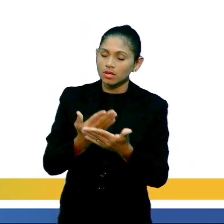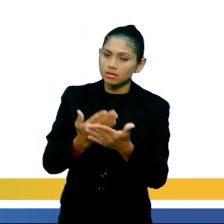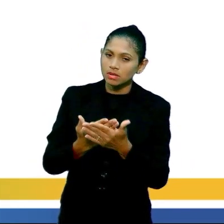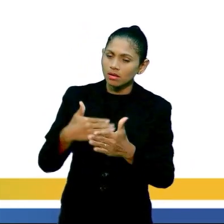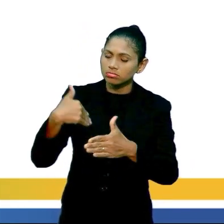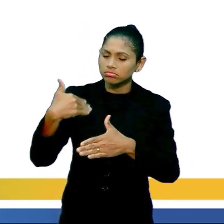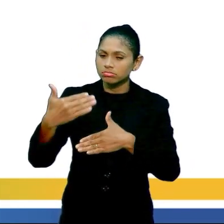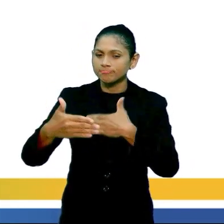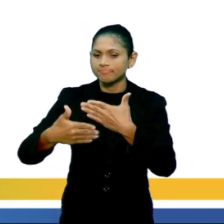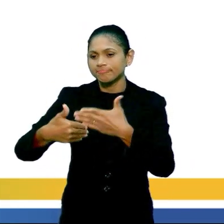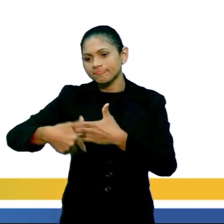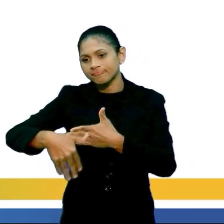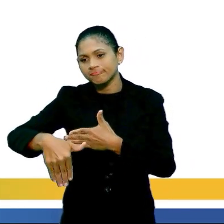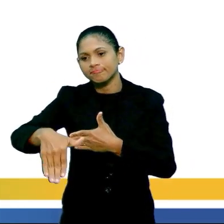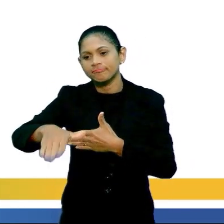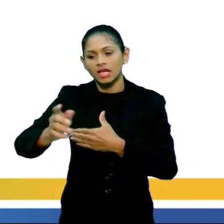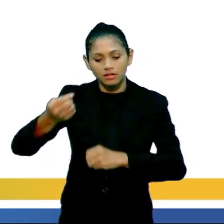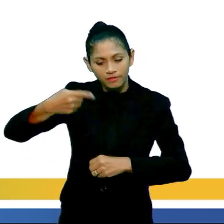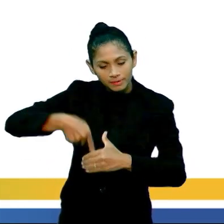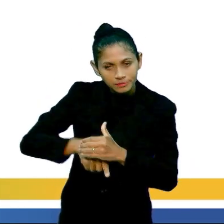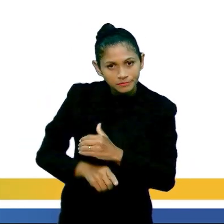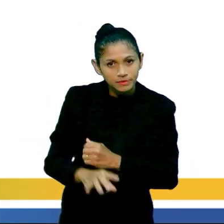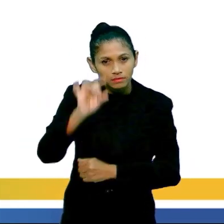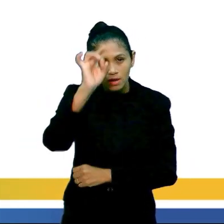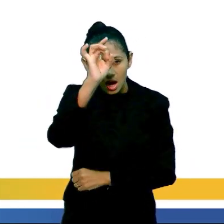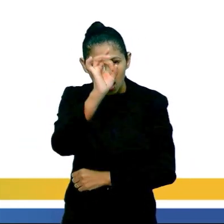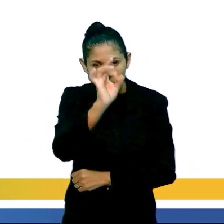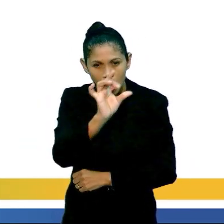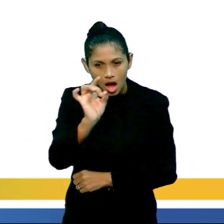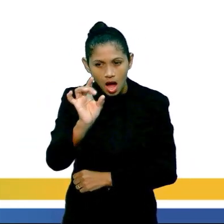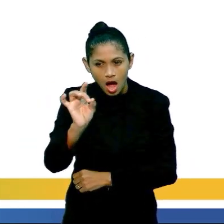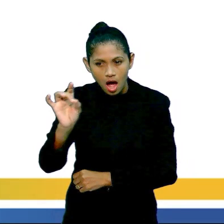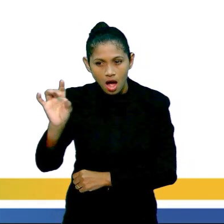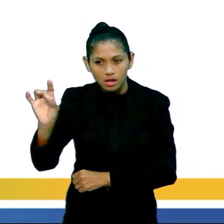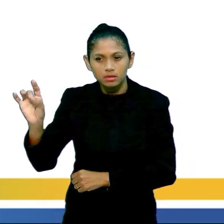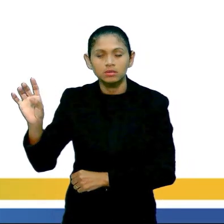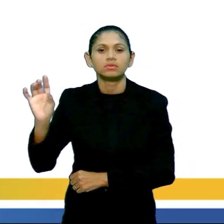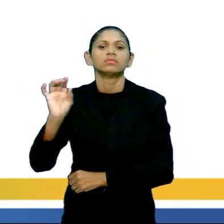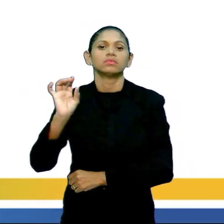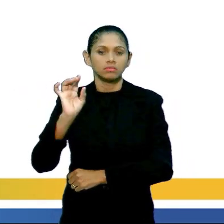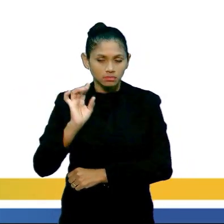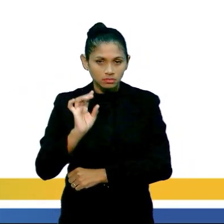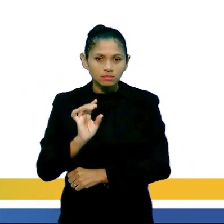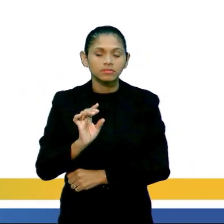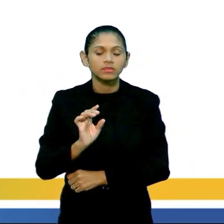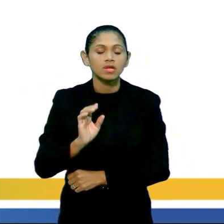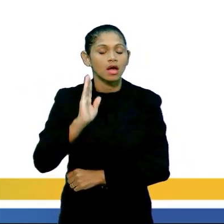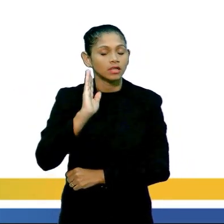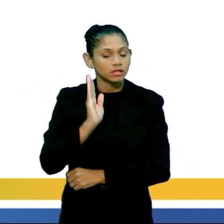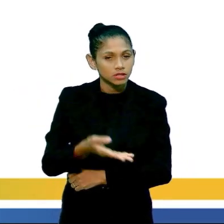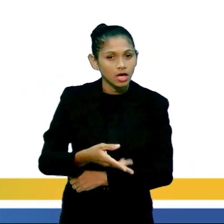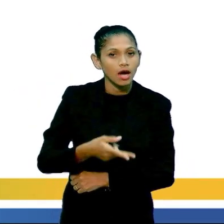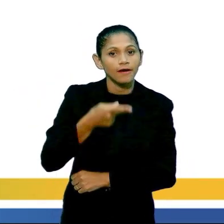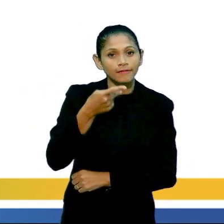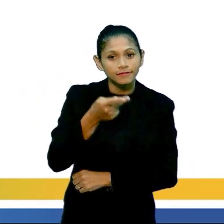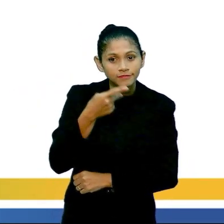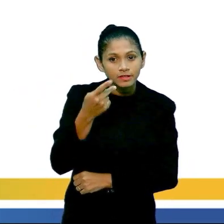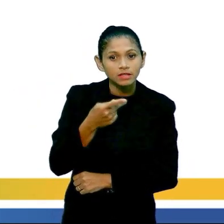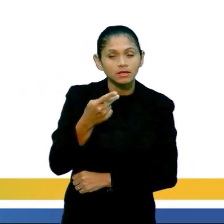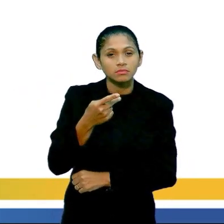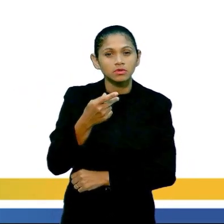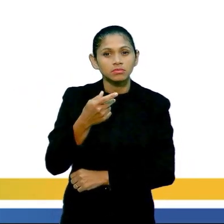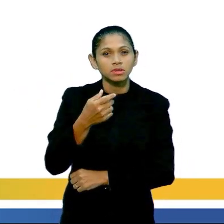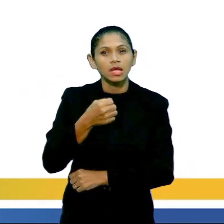vai aprofundando cada uma delas, né? A gente já falou da publicidade, né, que estava dentro da função